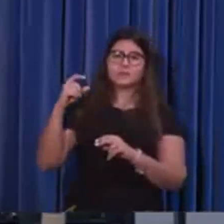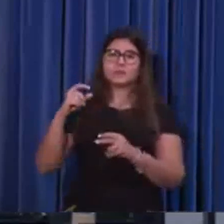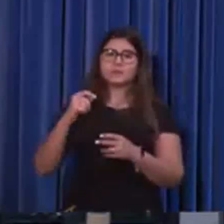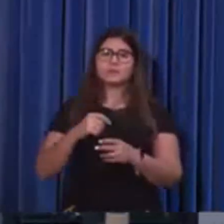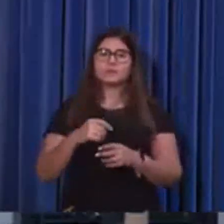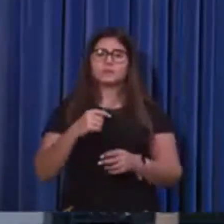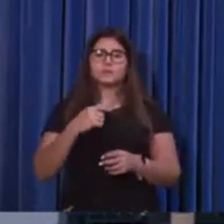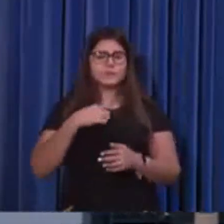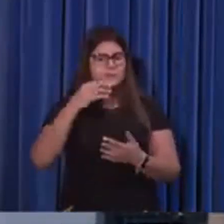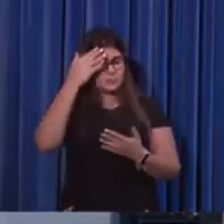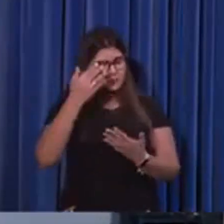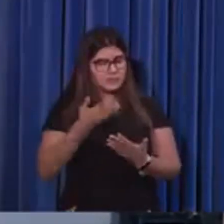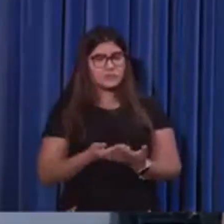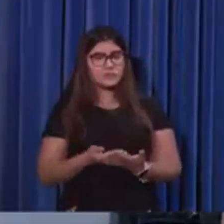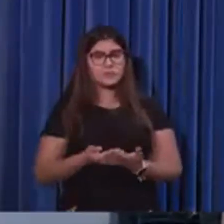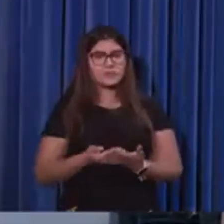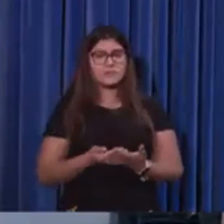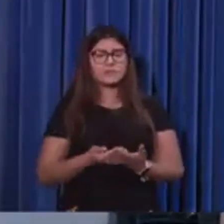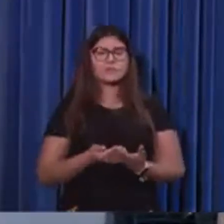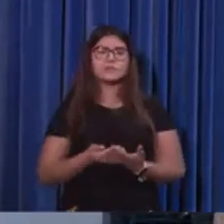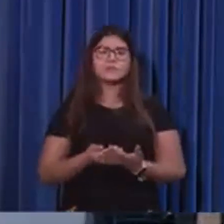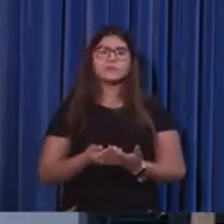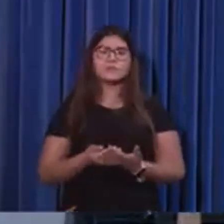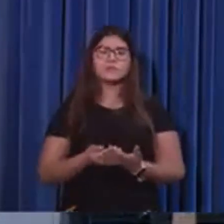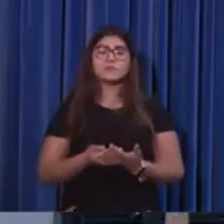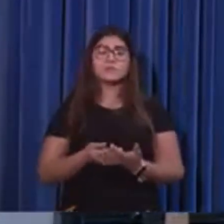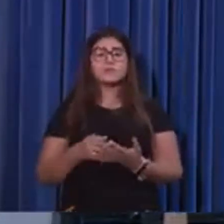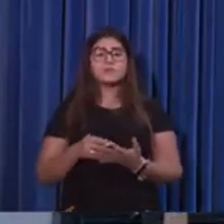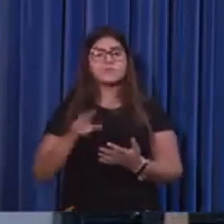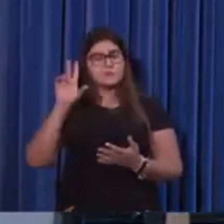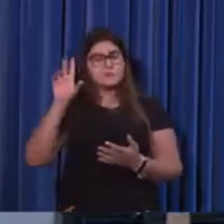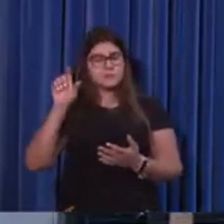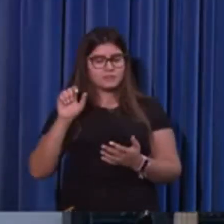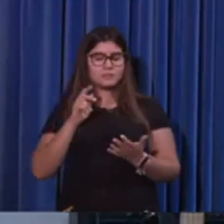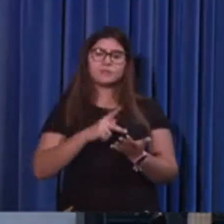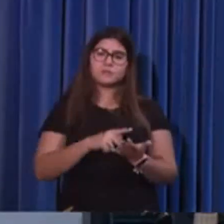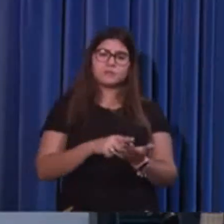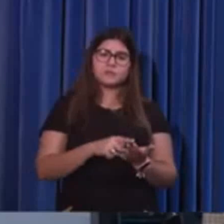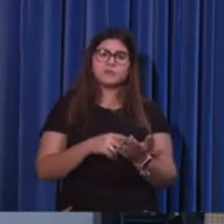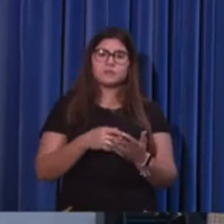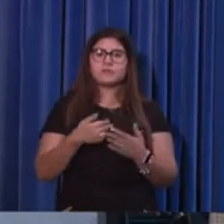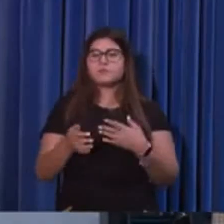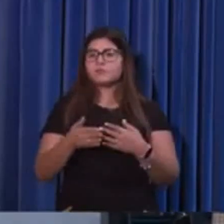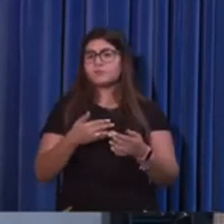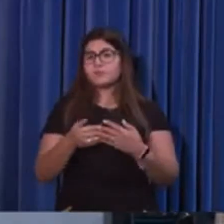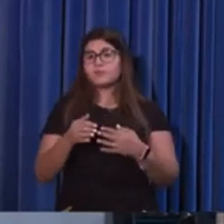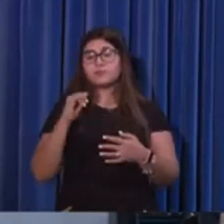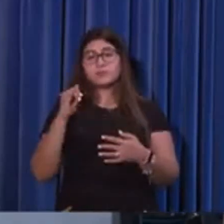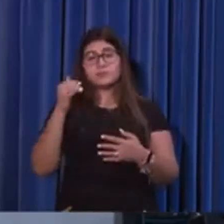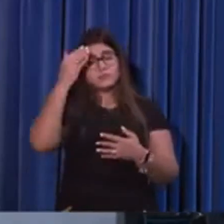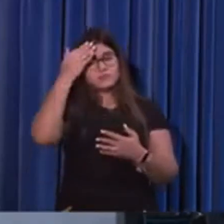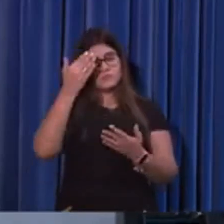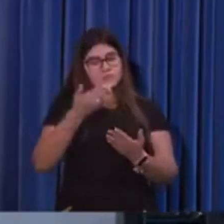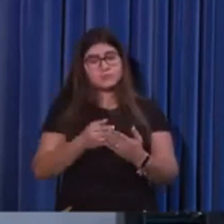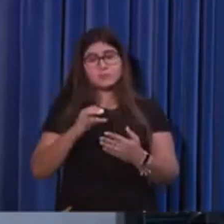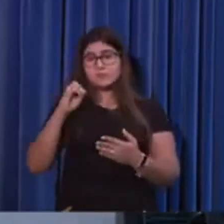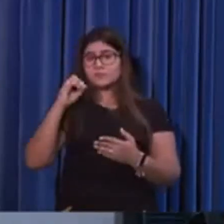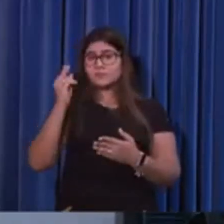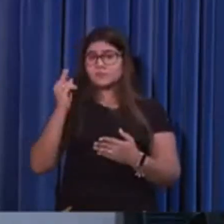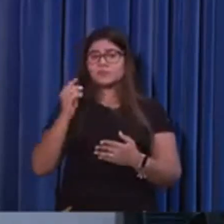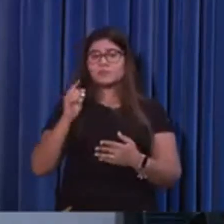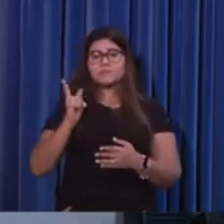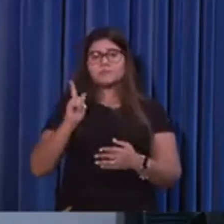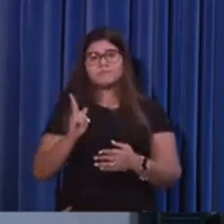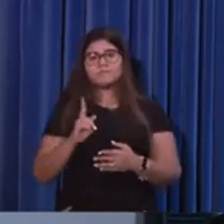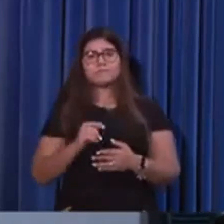e não, independente se você diz que crê ou não, ela é verdade. Nós precisamos ficar com a palavra de Deus.